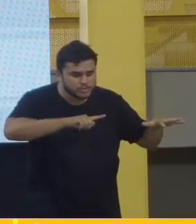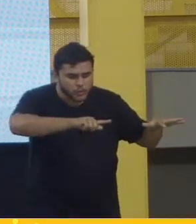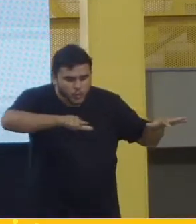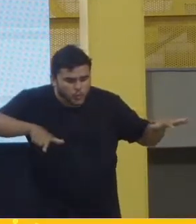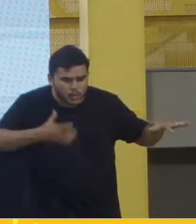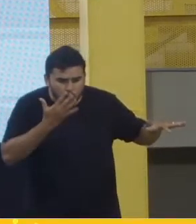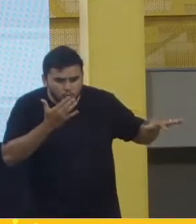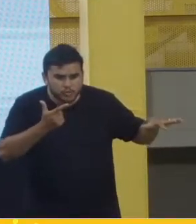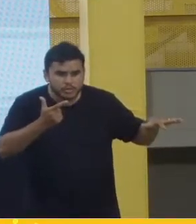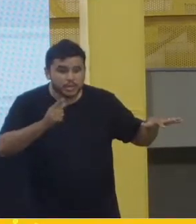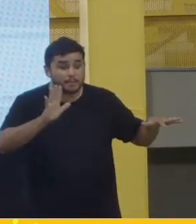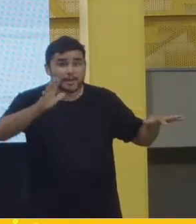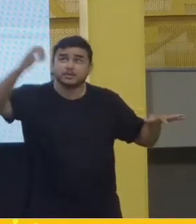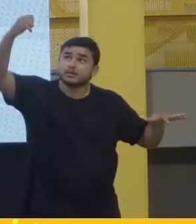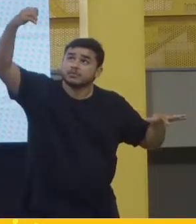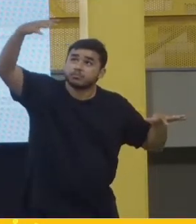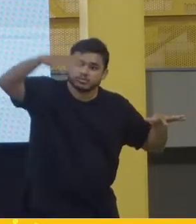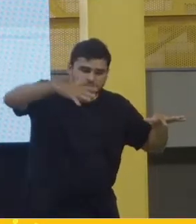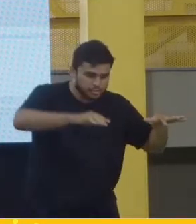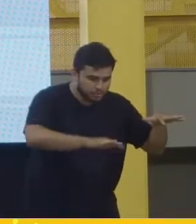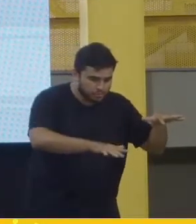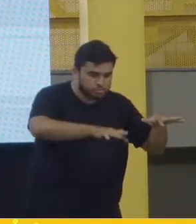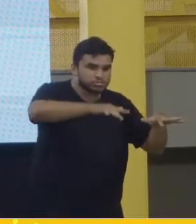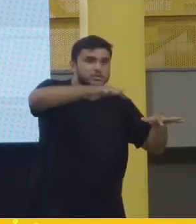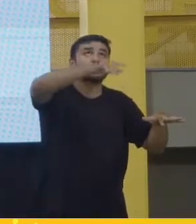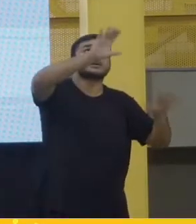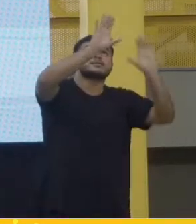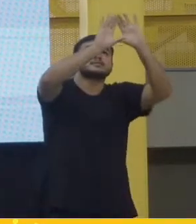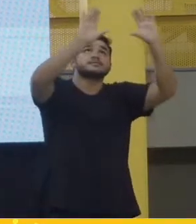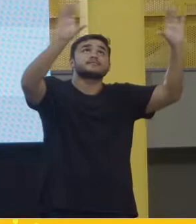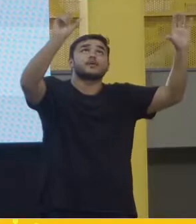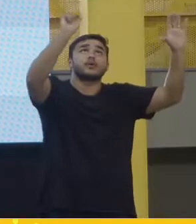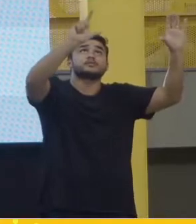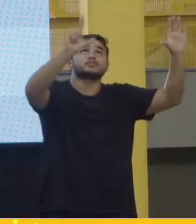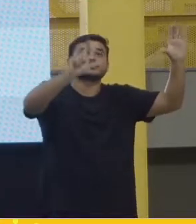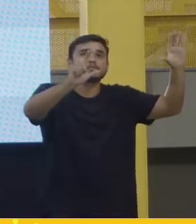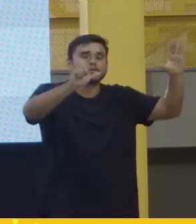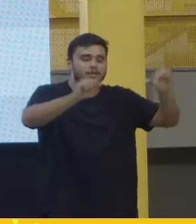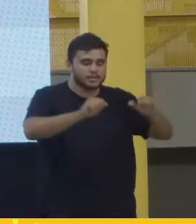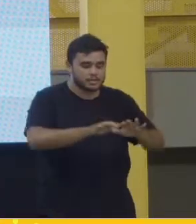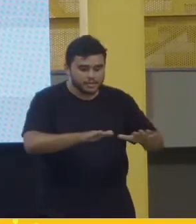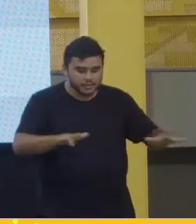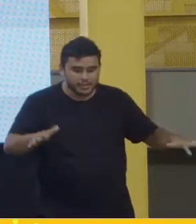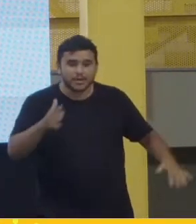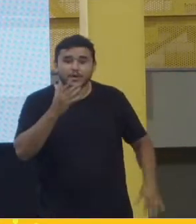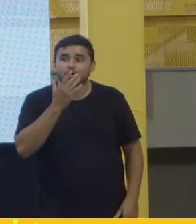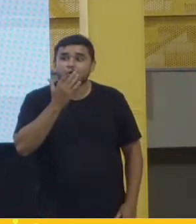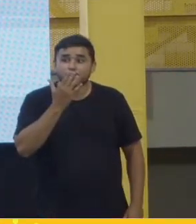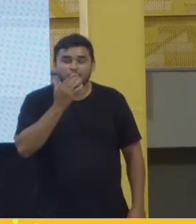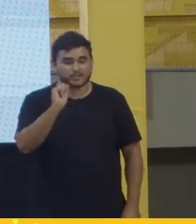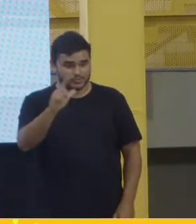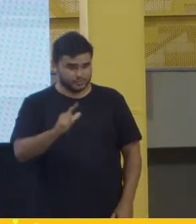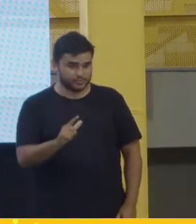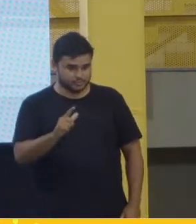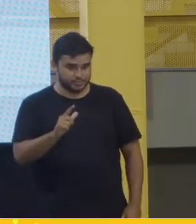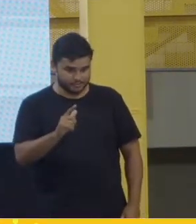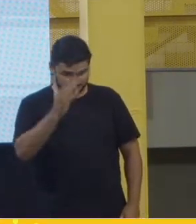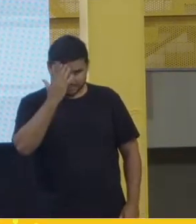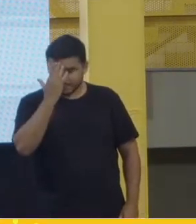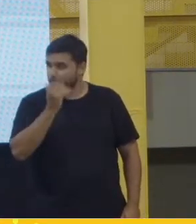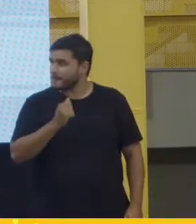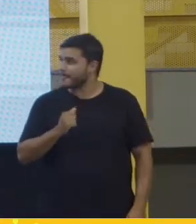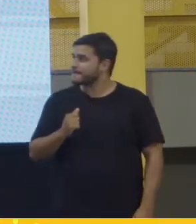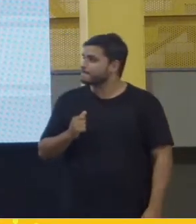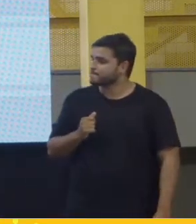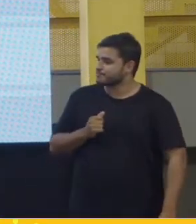retornando. Mas aí é um estudo mais complexo, a gente ia precisar de mais uma aula. Vamos tentar nessa aula de hoje só entender